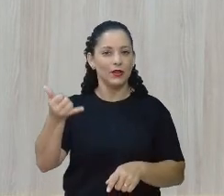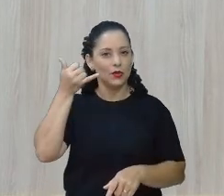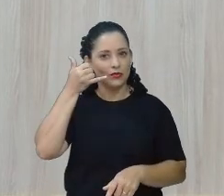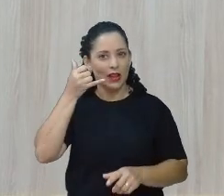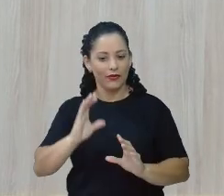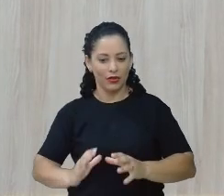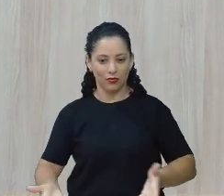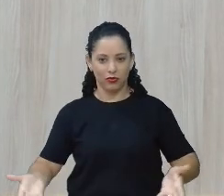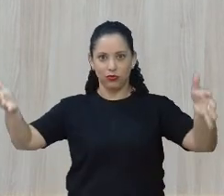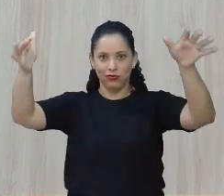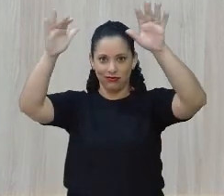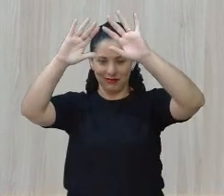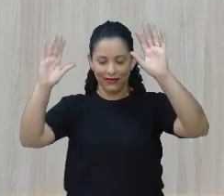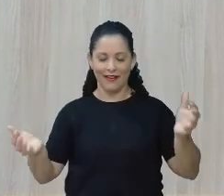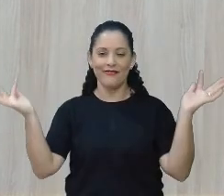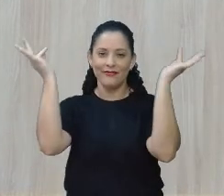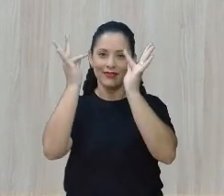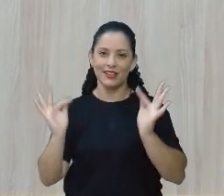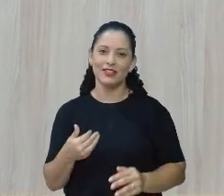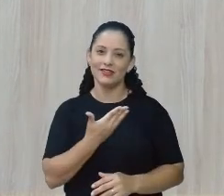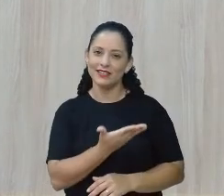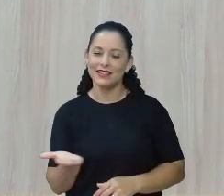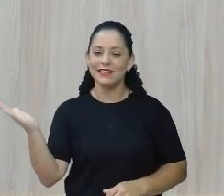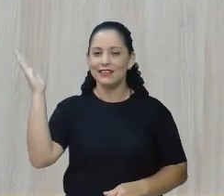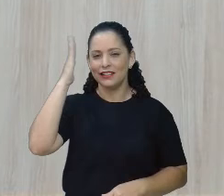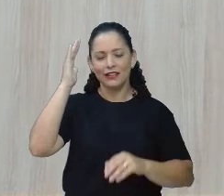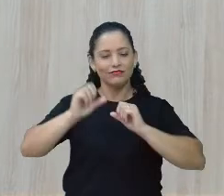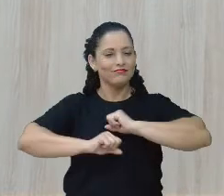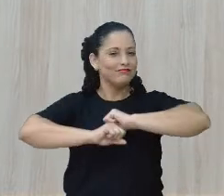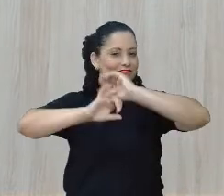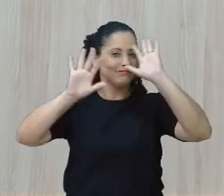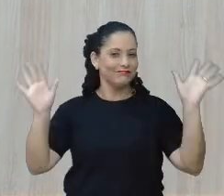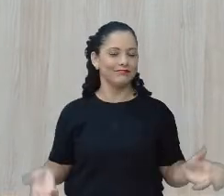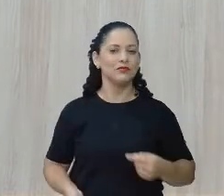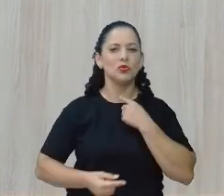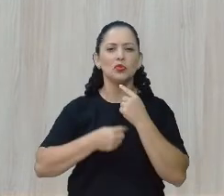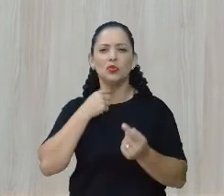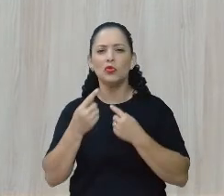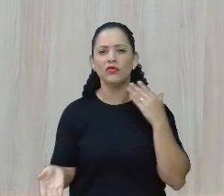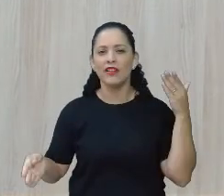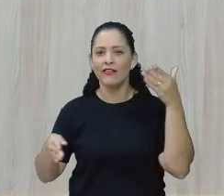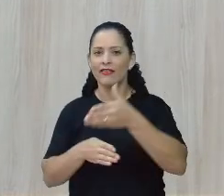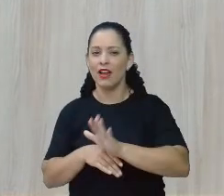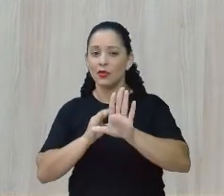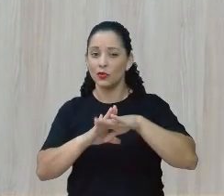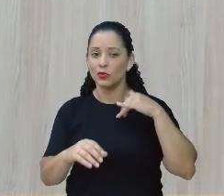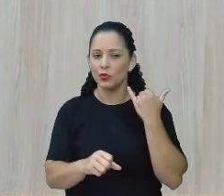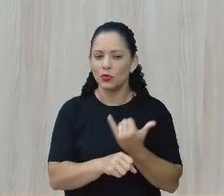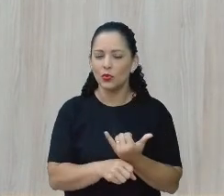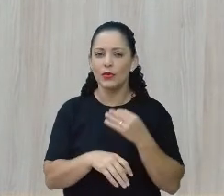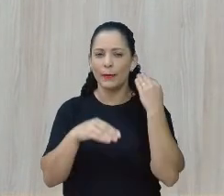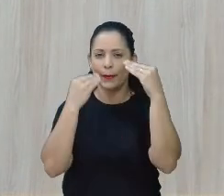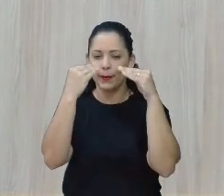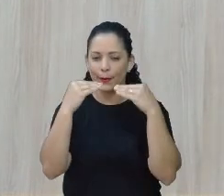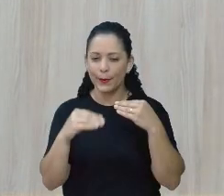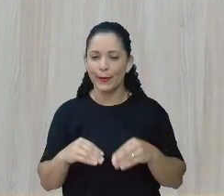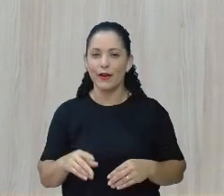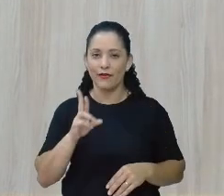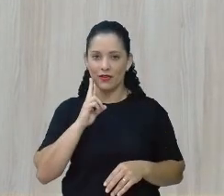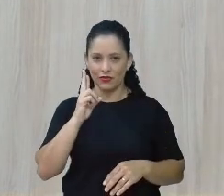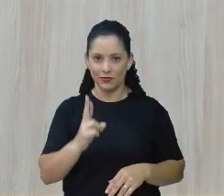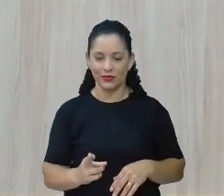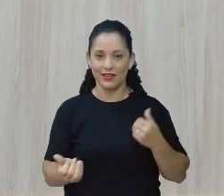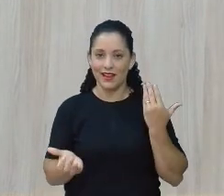né? Fico muito feliz, espero que vocês tenham entendido tudo. Qualquer coisa, vai lá no YouTube, deixa o seu comentário que eu vou ver e responder, tá certo? A